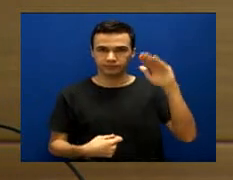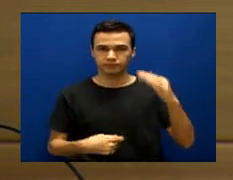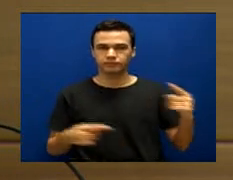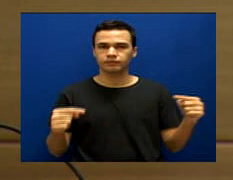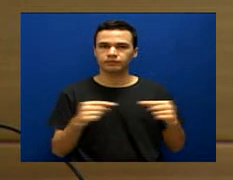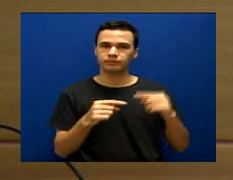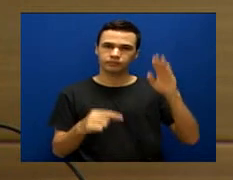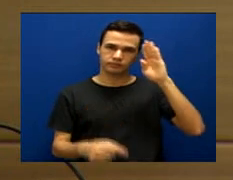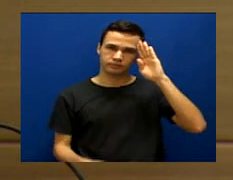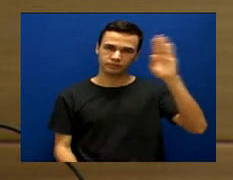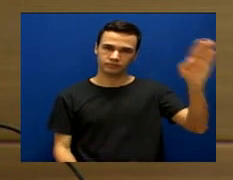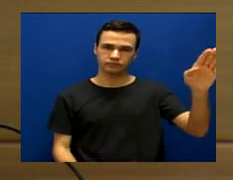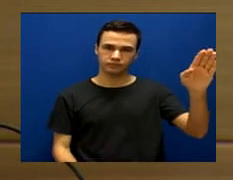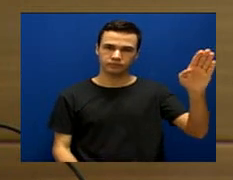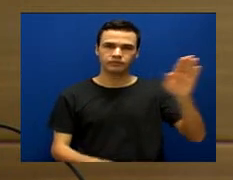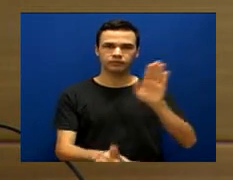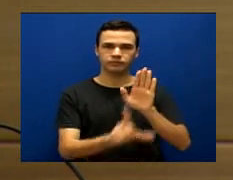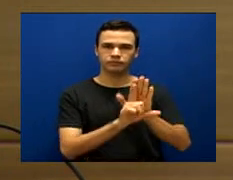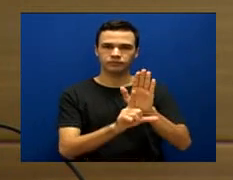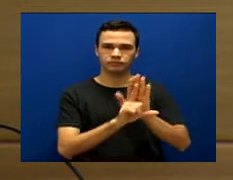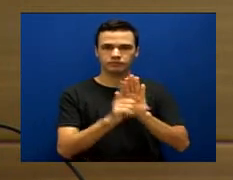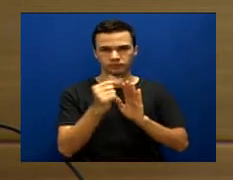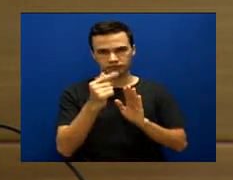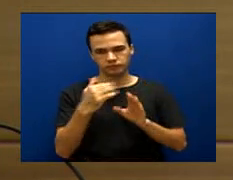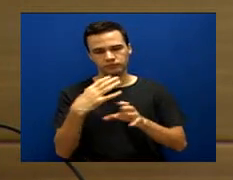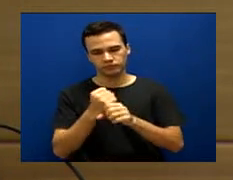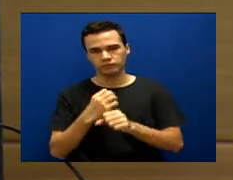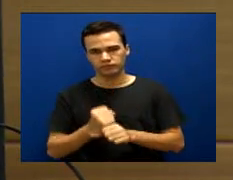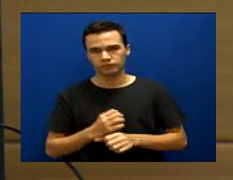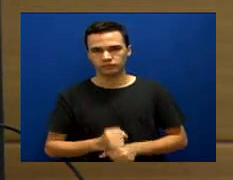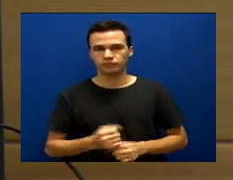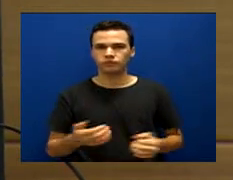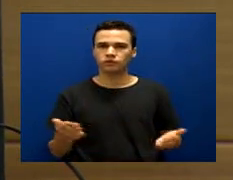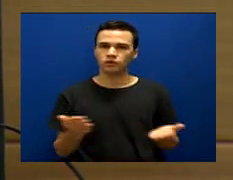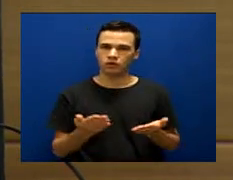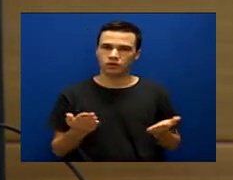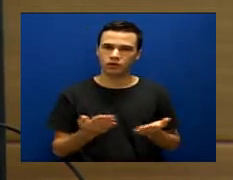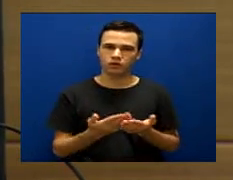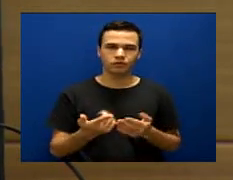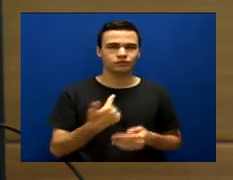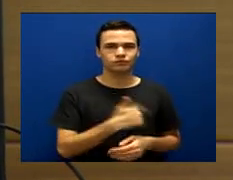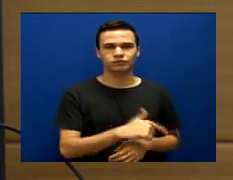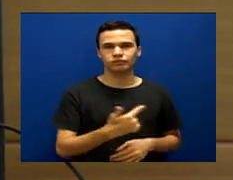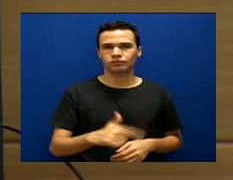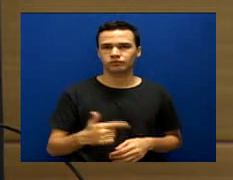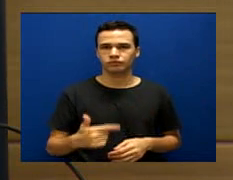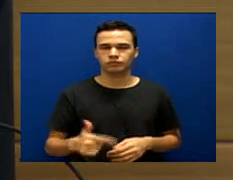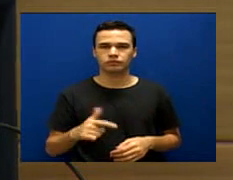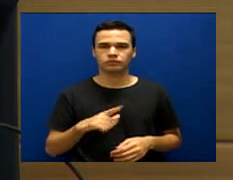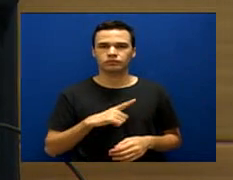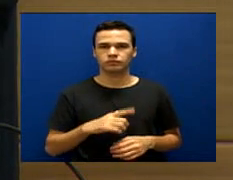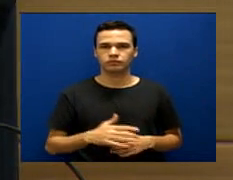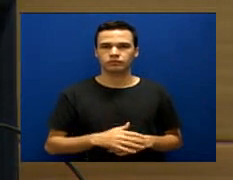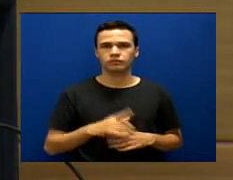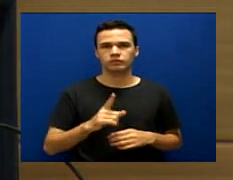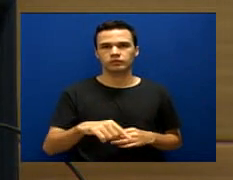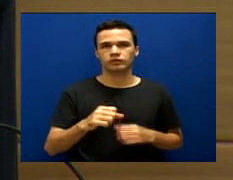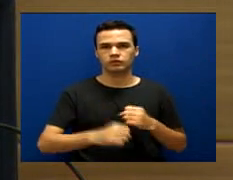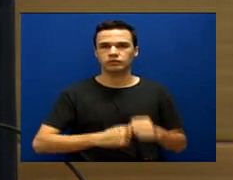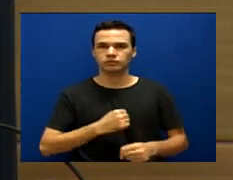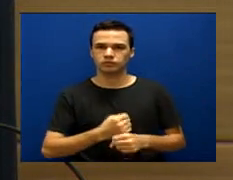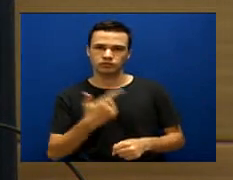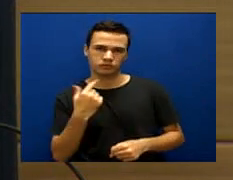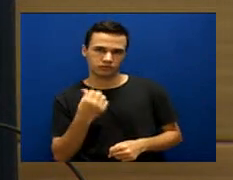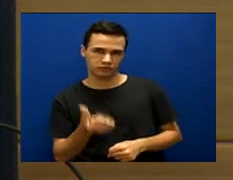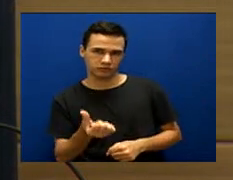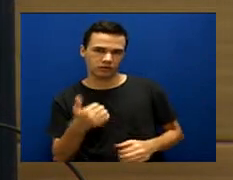preconiza as leis orçamentárias, que hoje não constava em 2016, para o exercício de